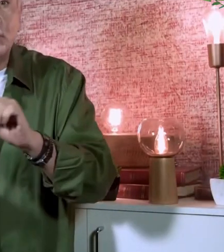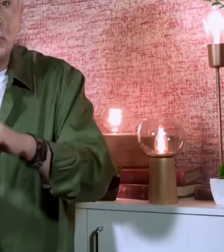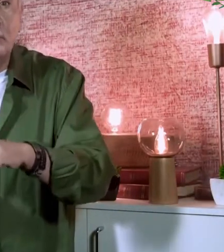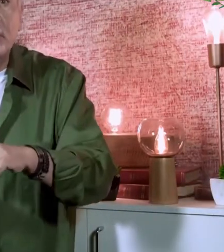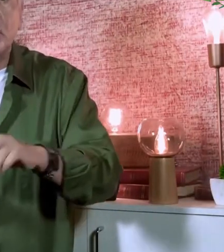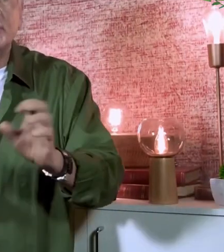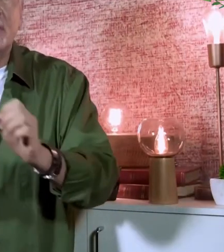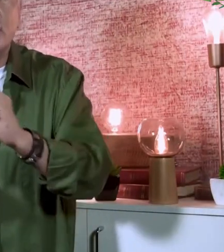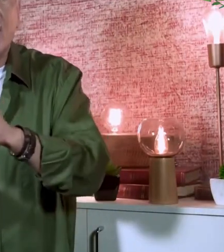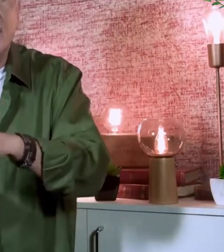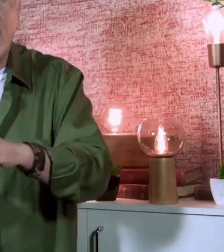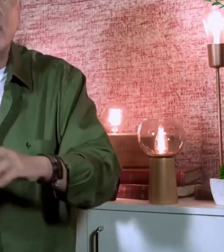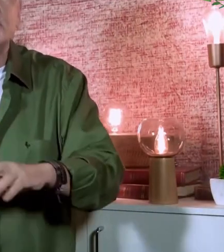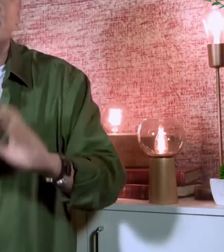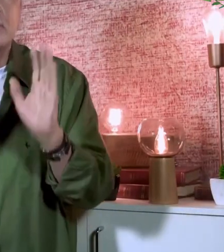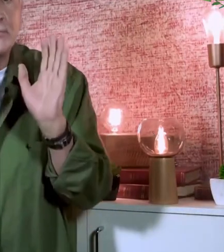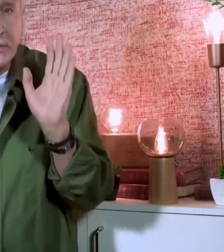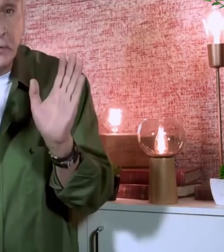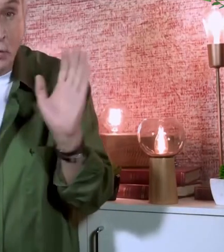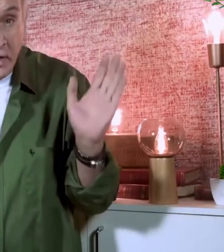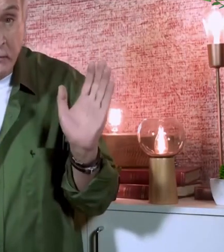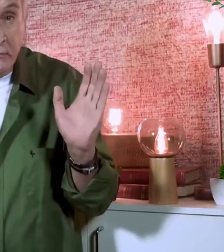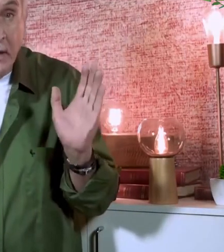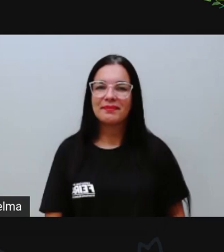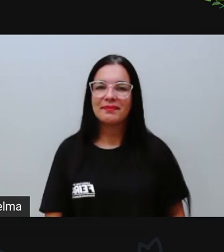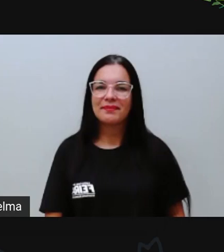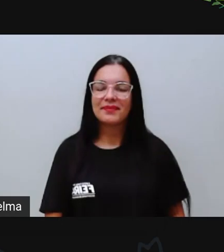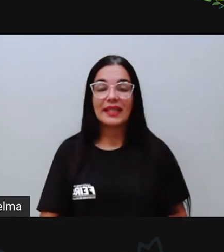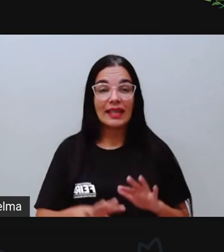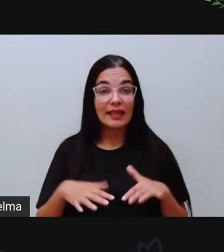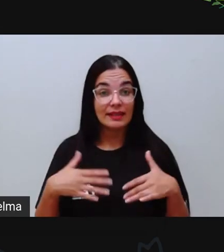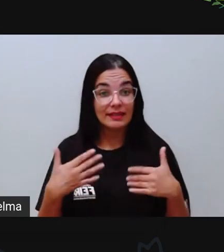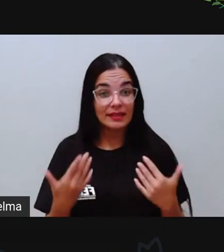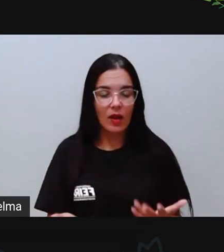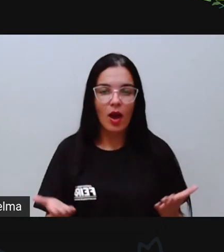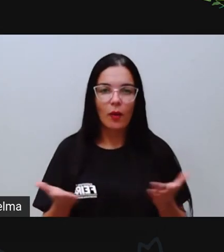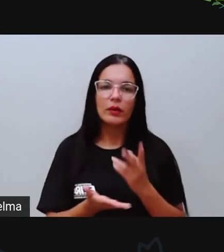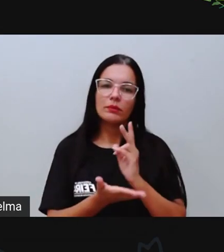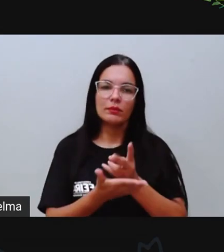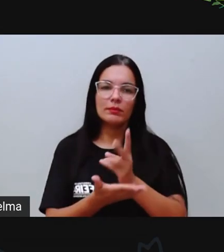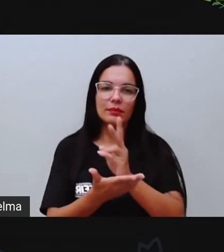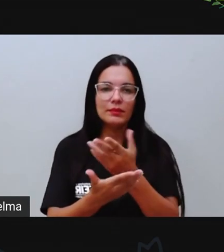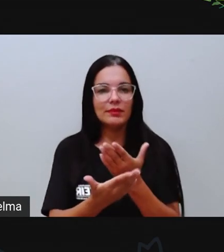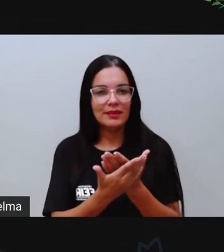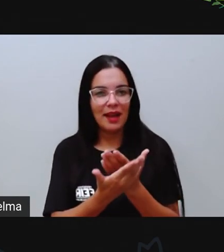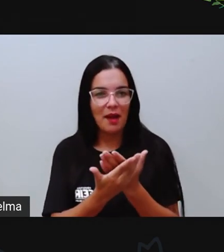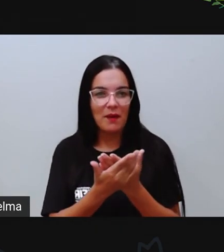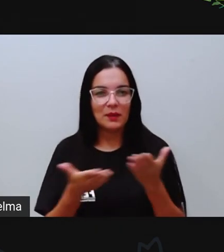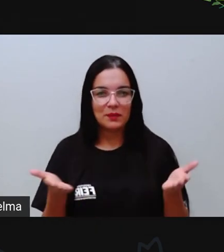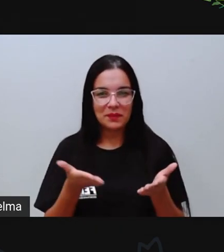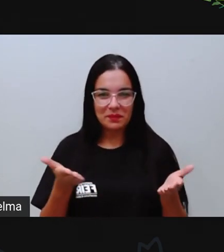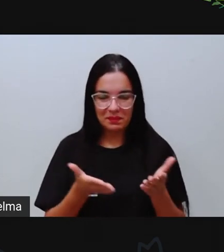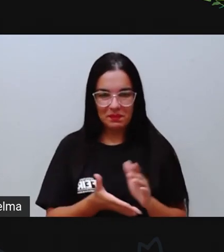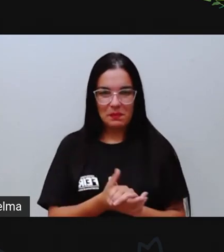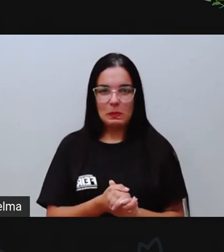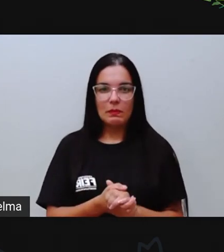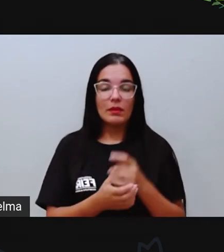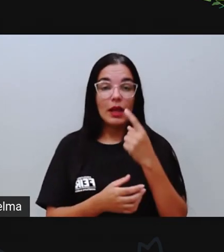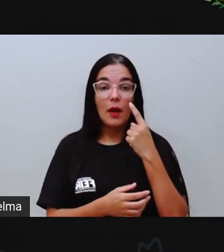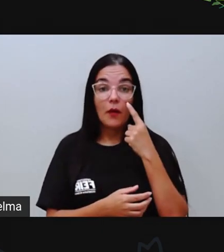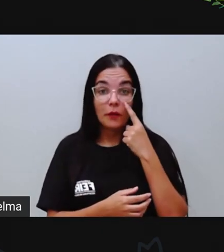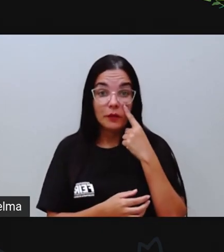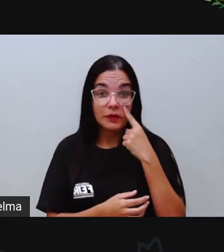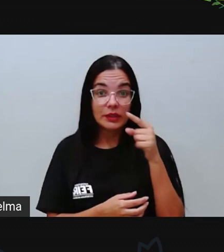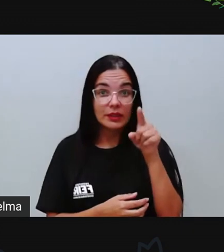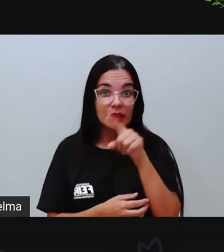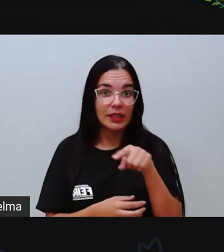esqueça de curtir o vídeo, assinar o canal e ativar o sininho, ok? E assim a gente dá seguimento aí na nossa aula. Vocês já puderam